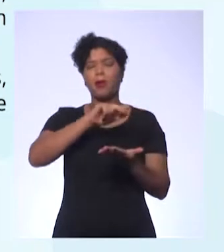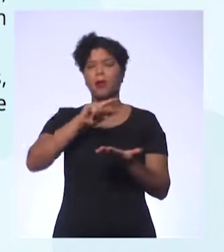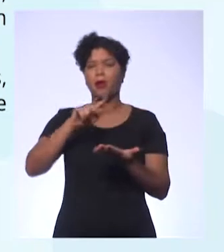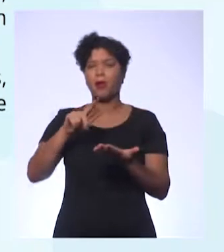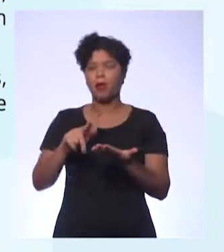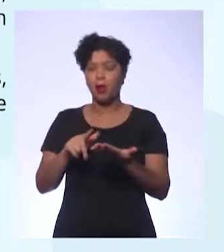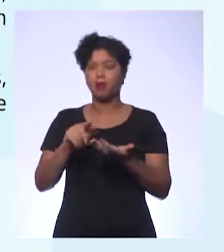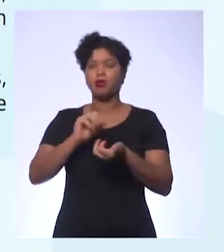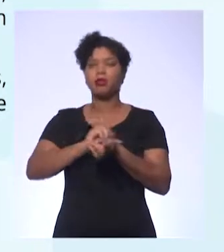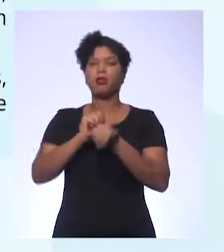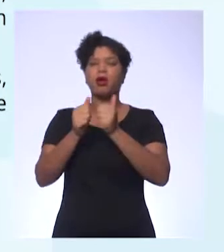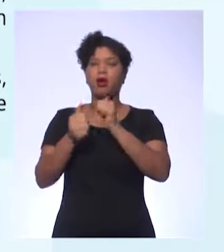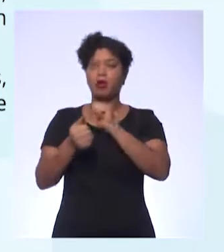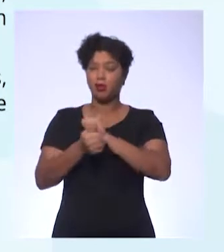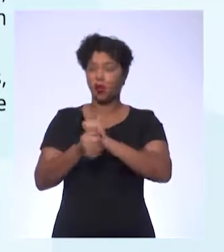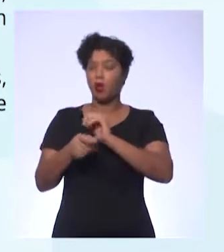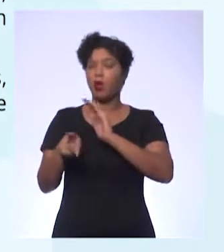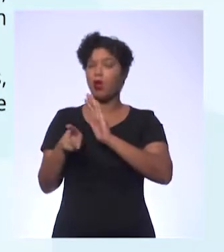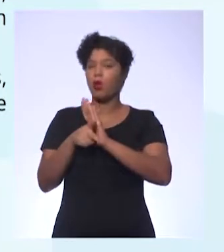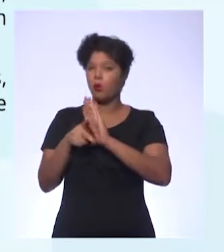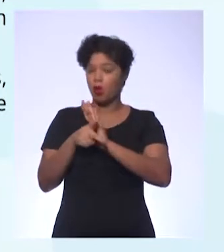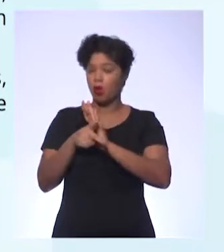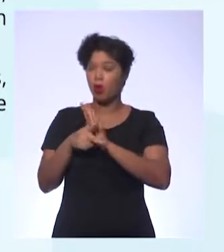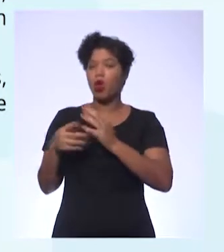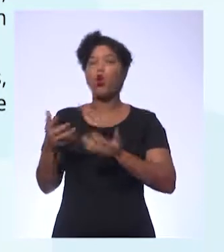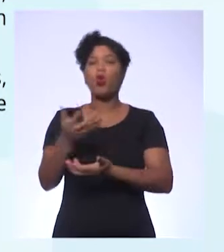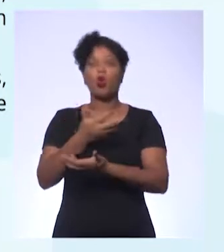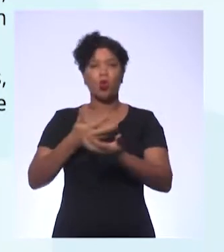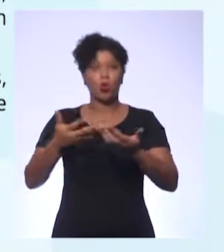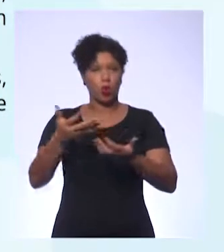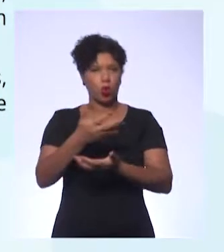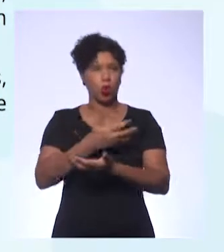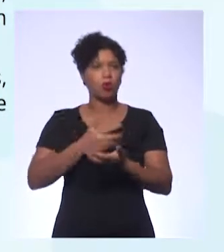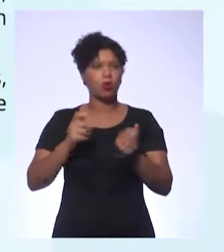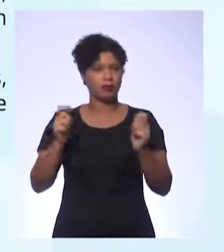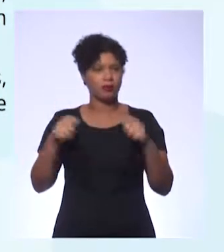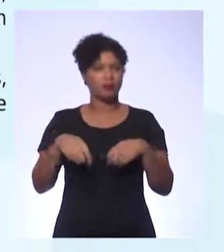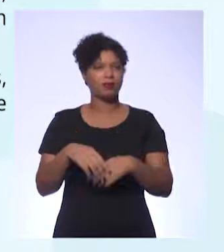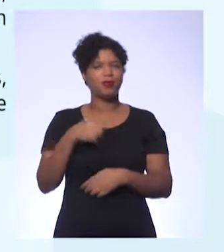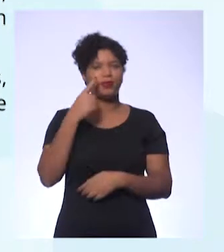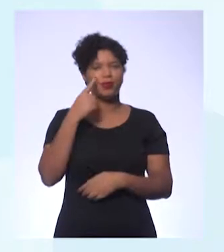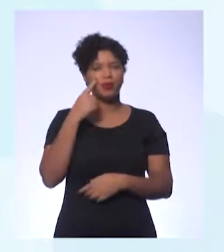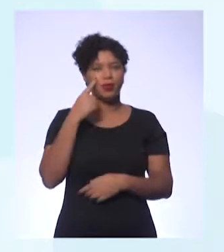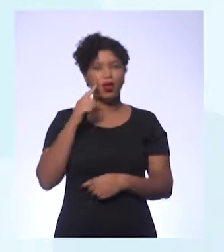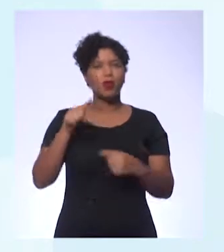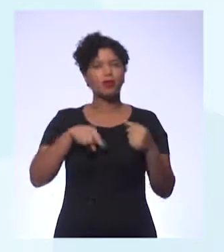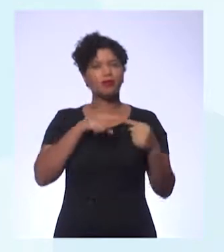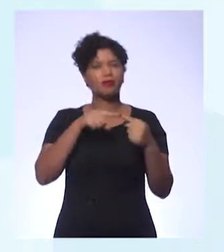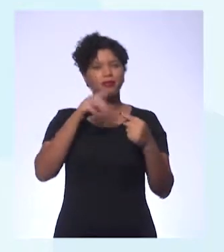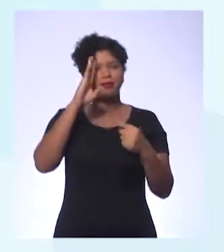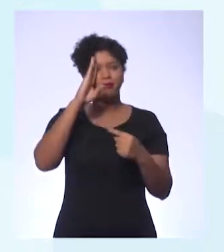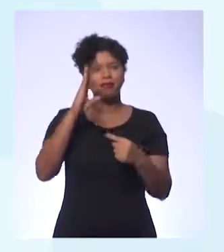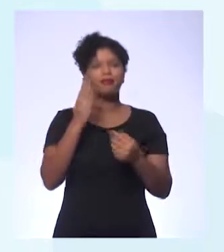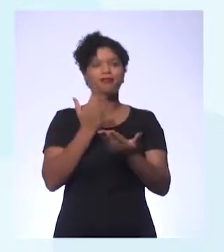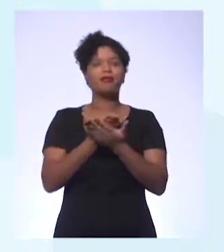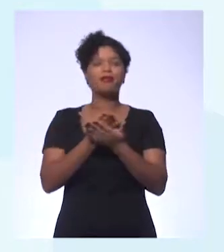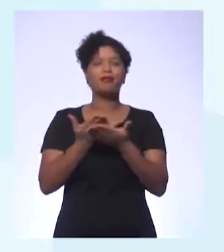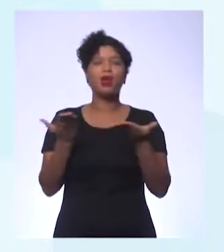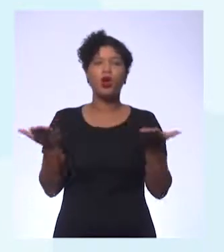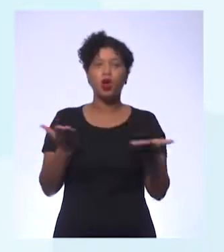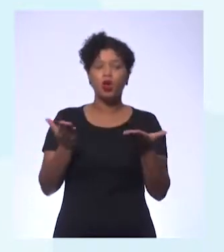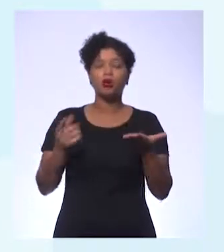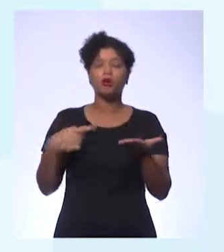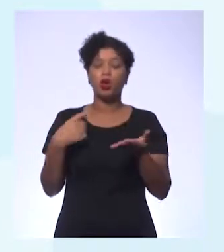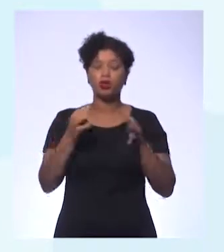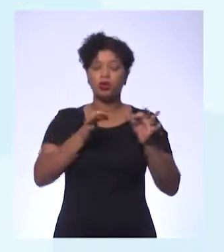ao contexto de produção e circulação. O objetivo da nossa aula de hoje é